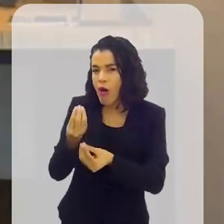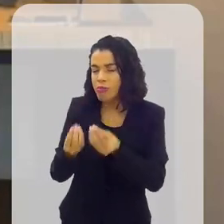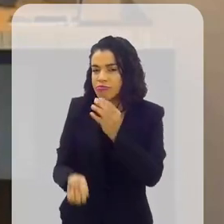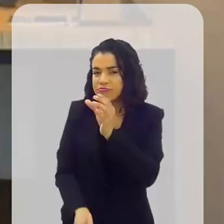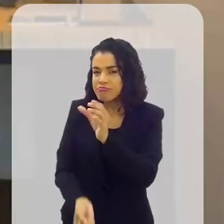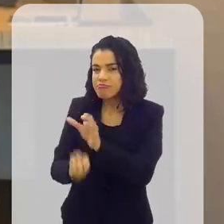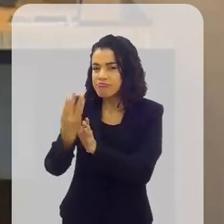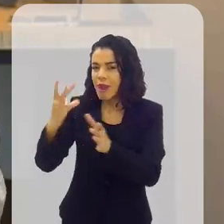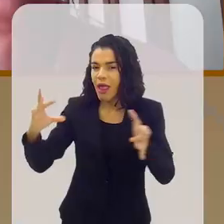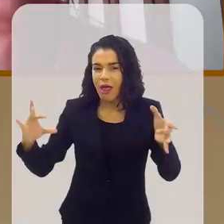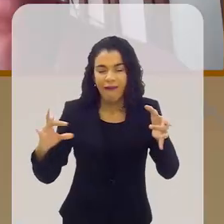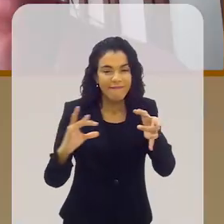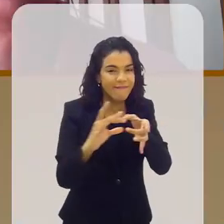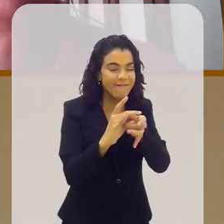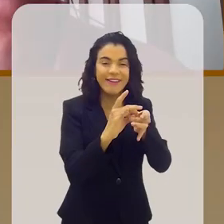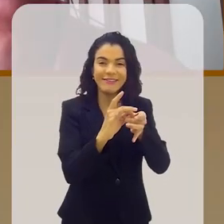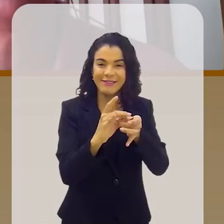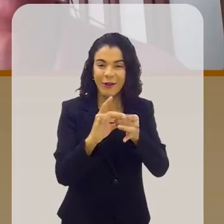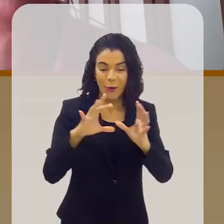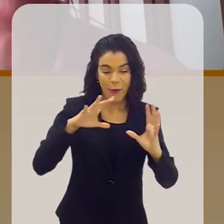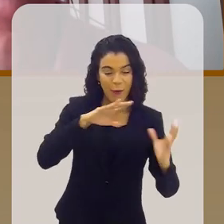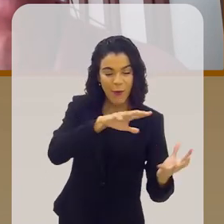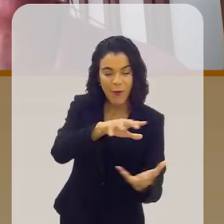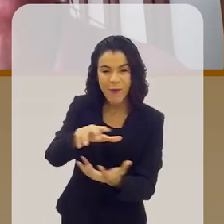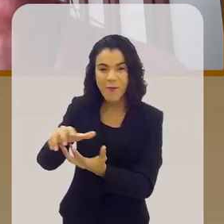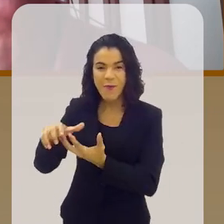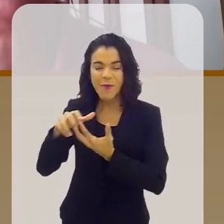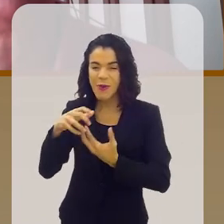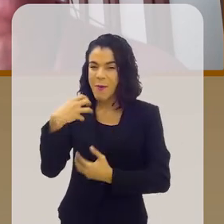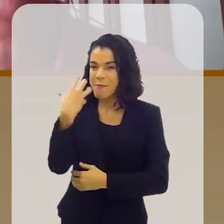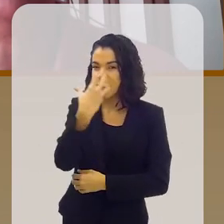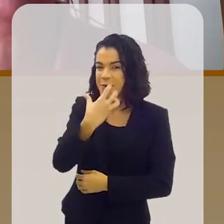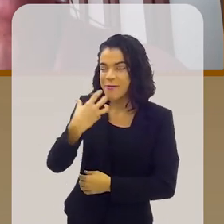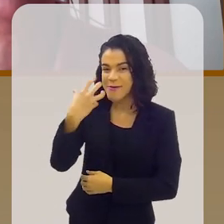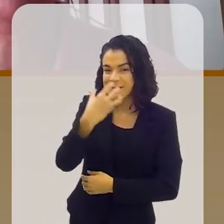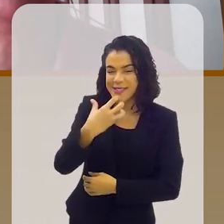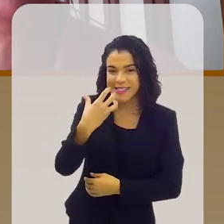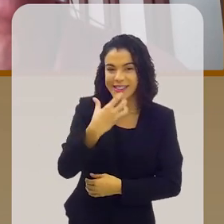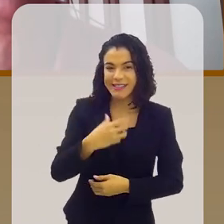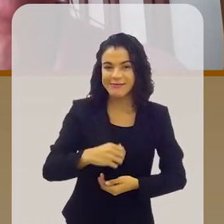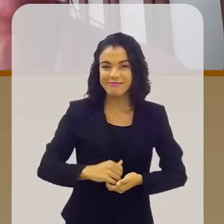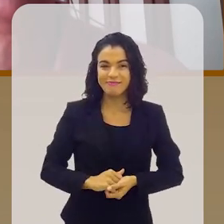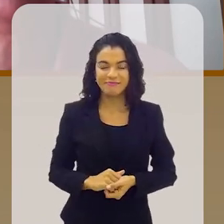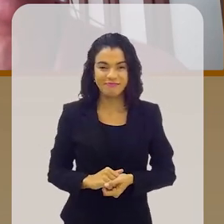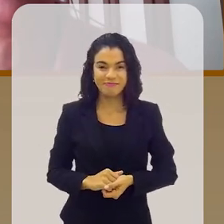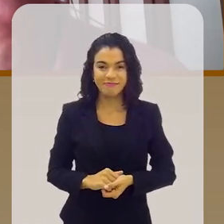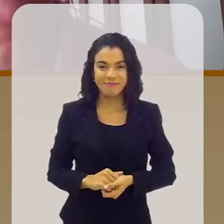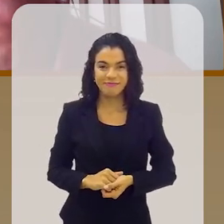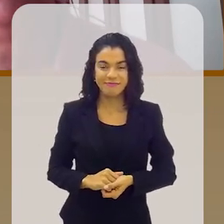essa afinidade com esse mundo que é tão maravilhoso?